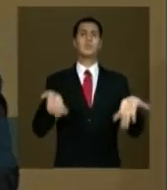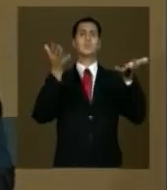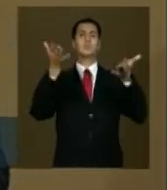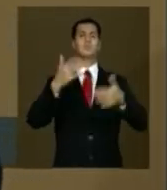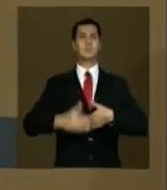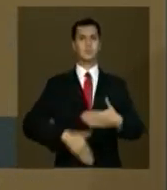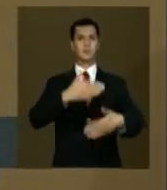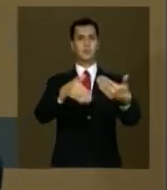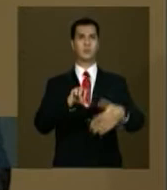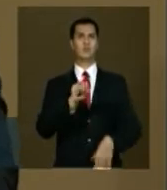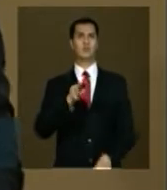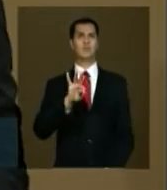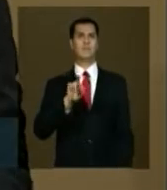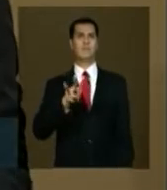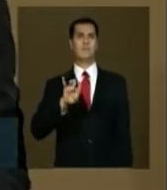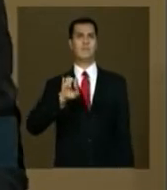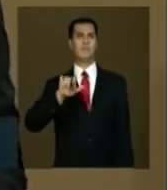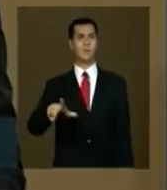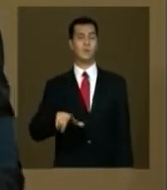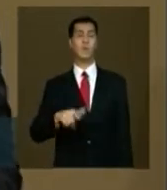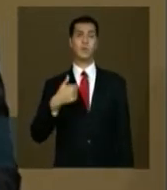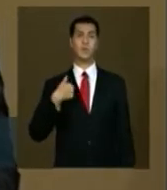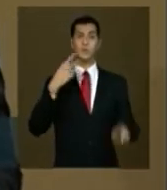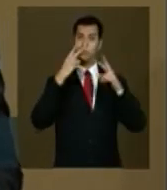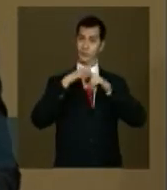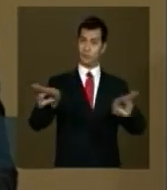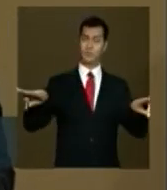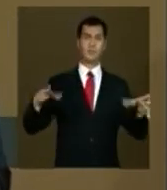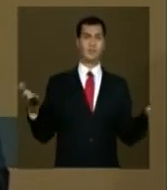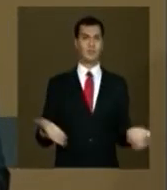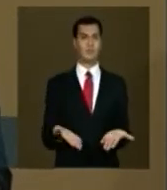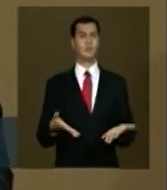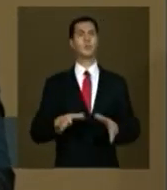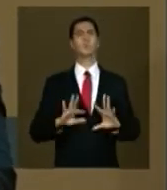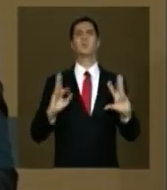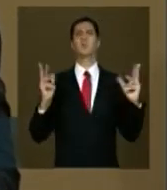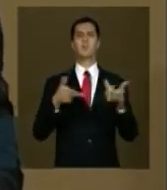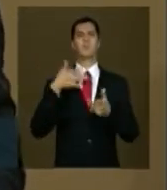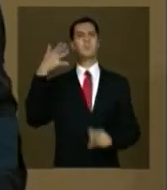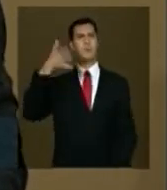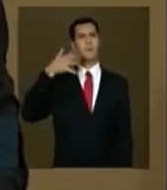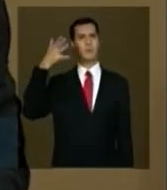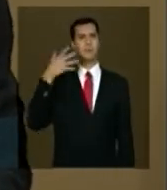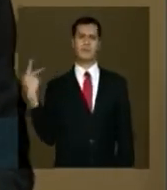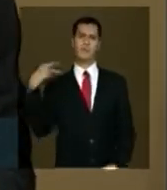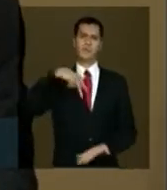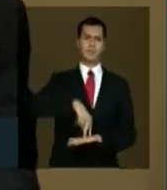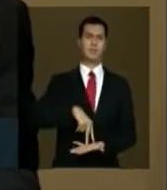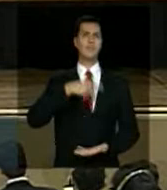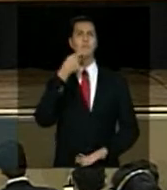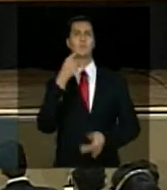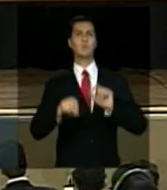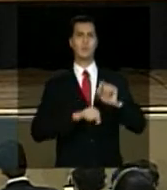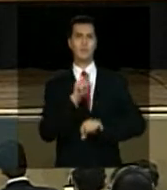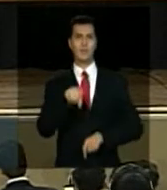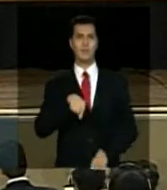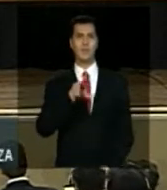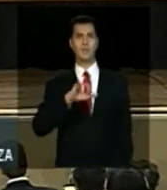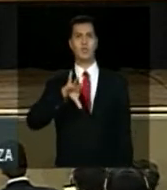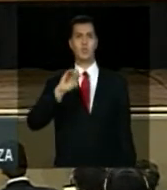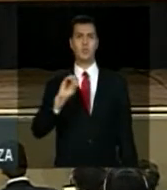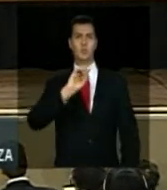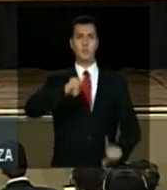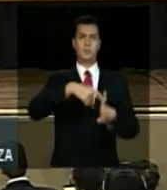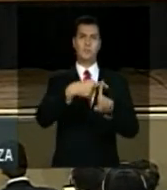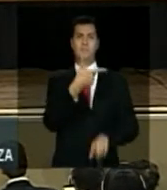sustentável e vejo aqui com muita satisfação que todos os palestrantes que me precederam mencionaram a Rio mais 20 a Rio